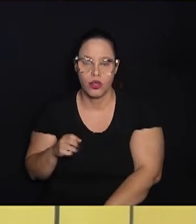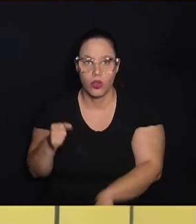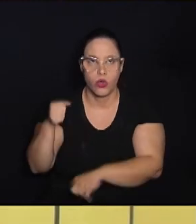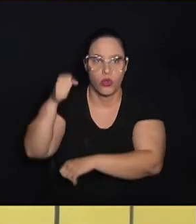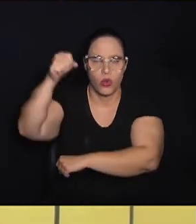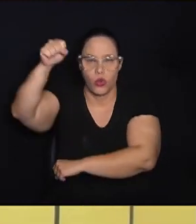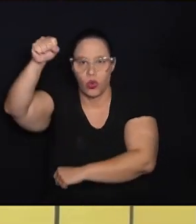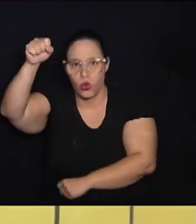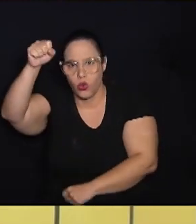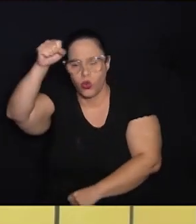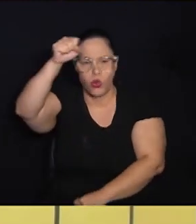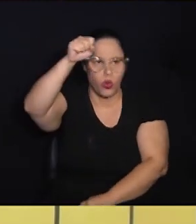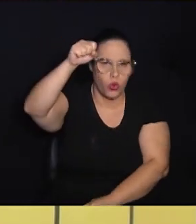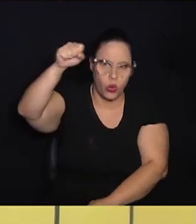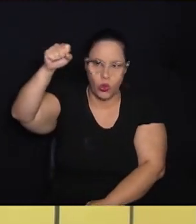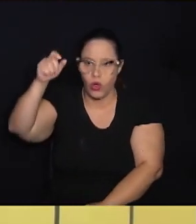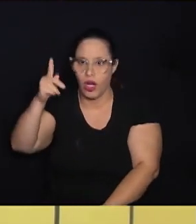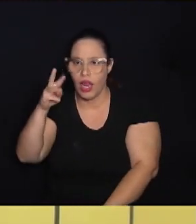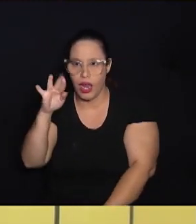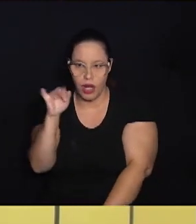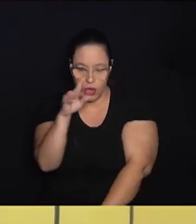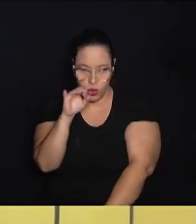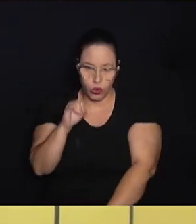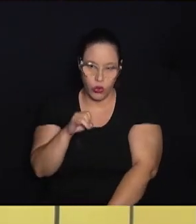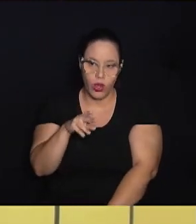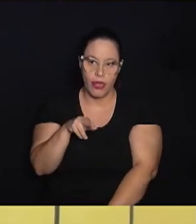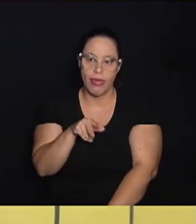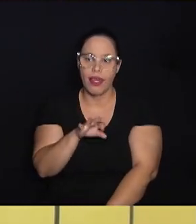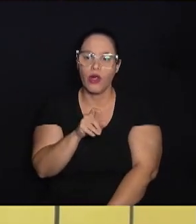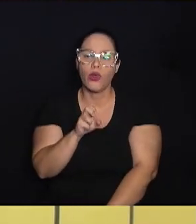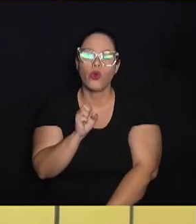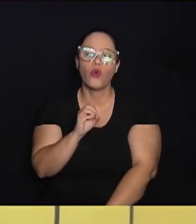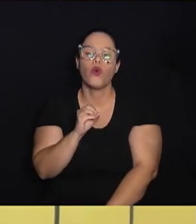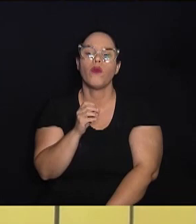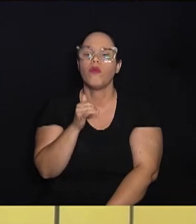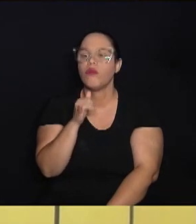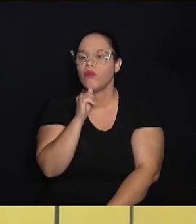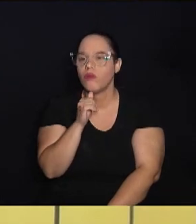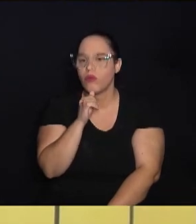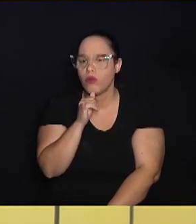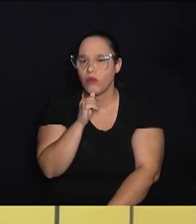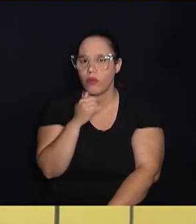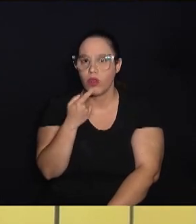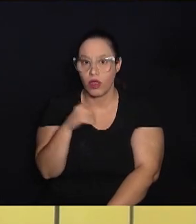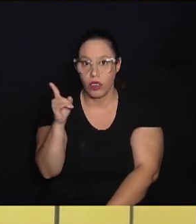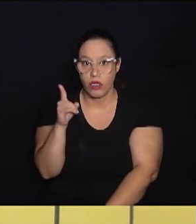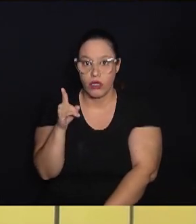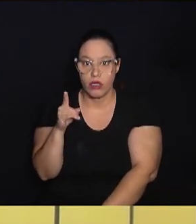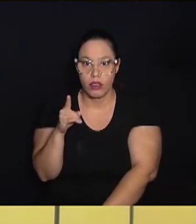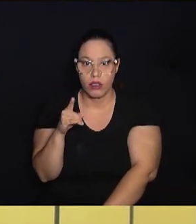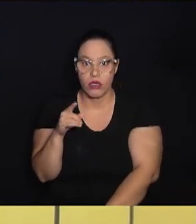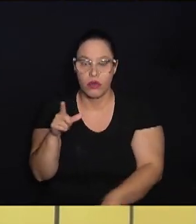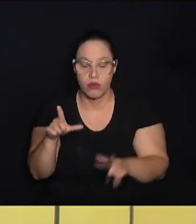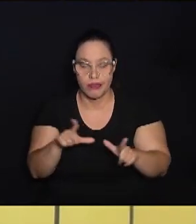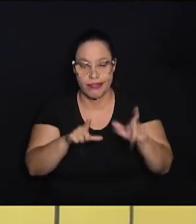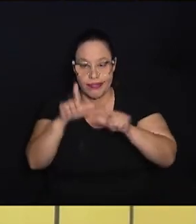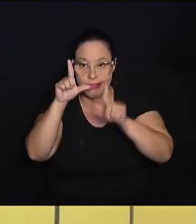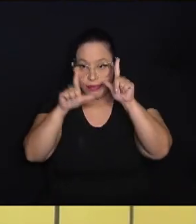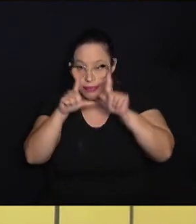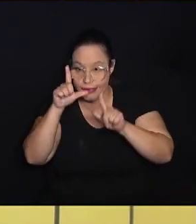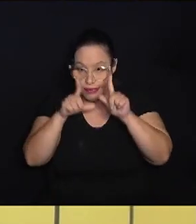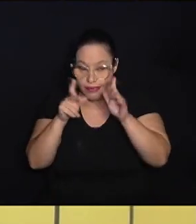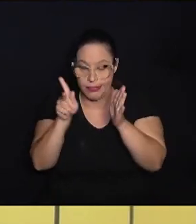lá Golden Guitar raio negro tem inúmero super heróis Mas isso foi até pela crise do Papel pela televisão foi